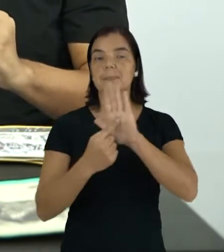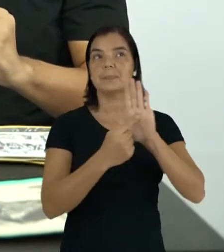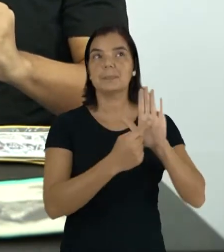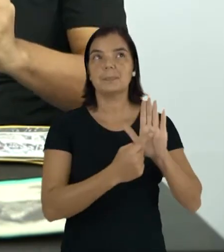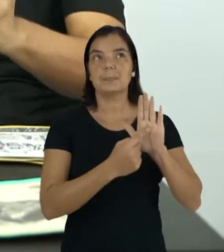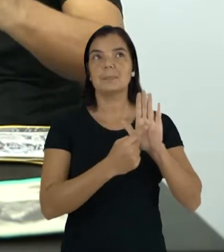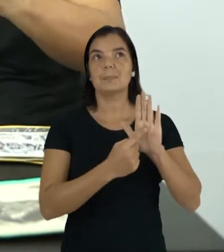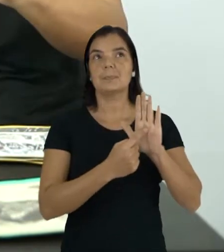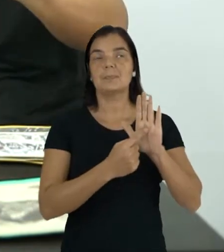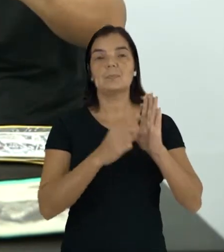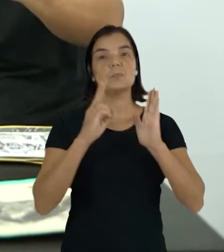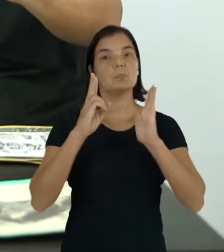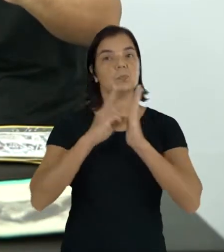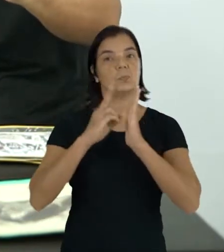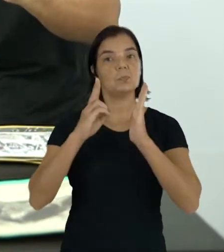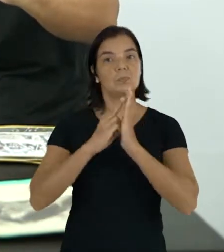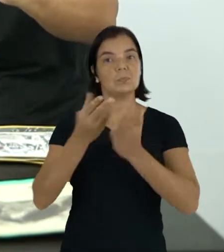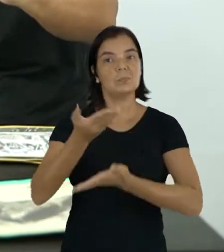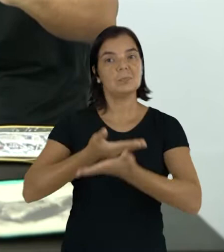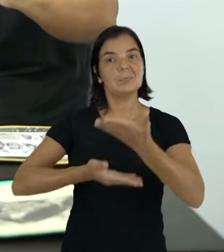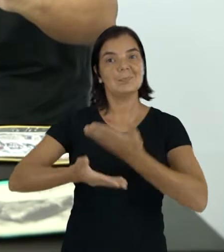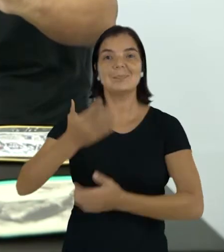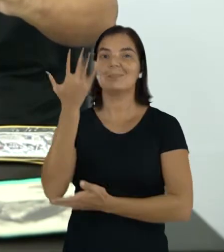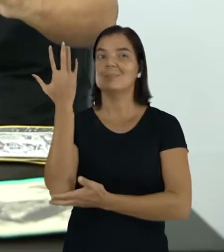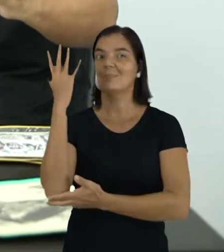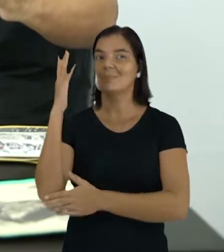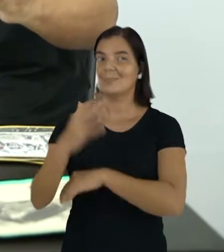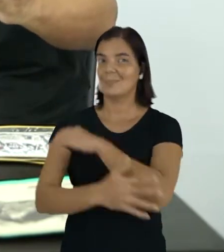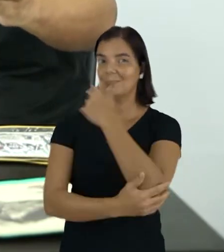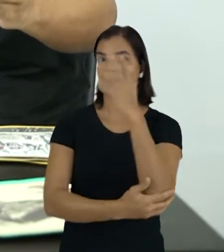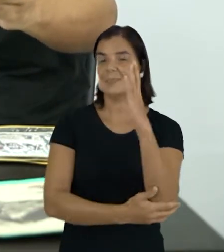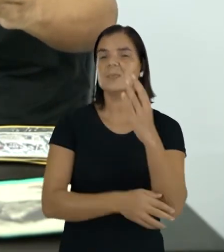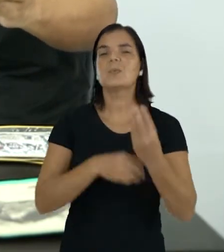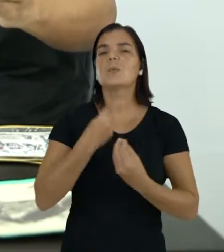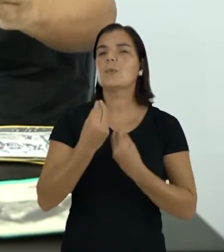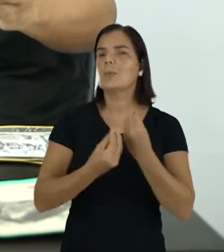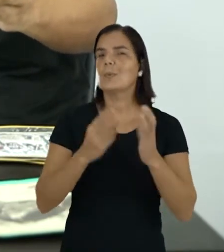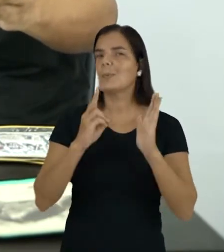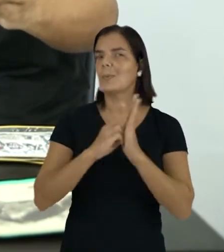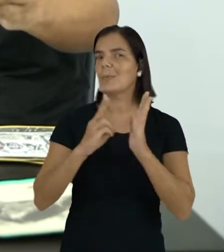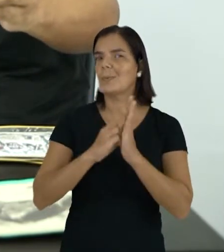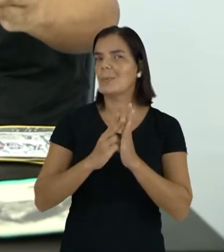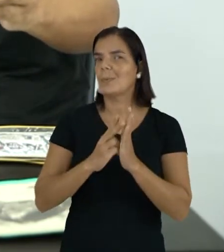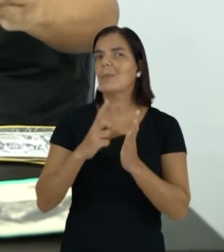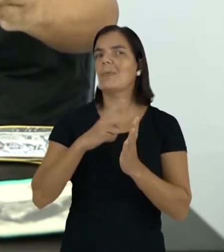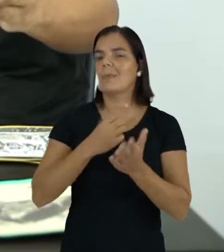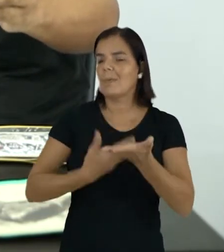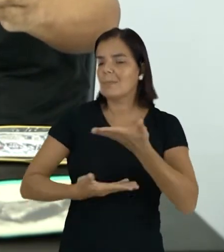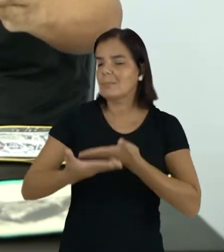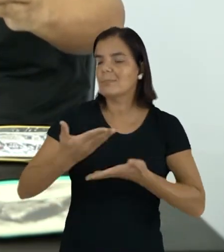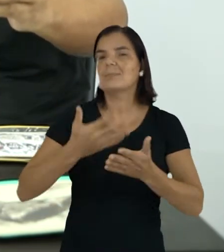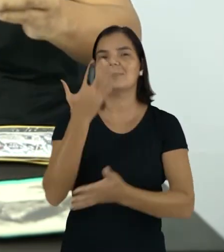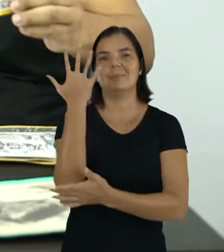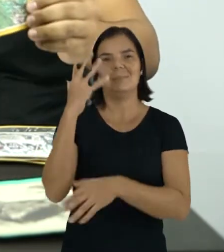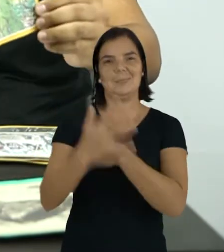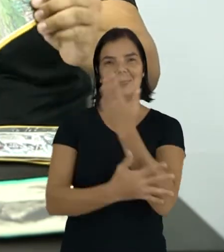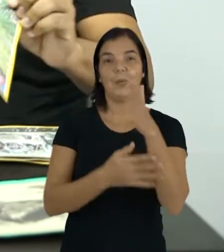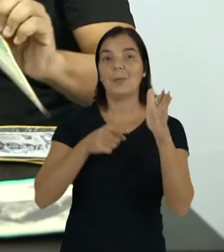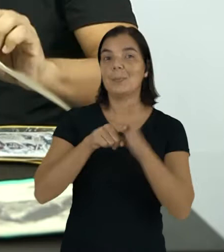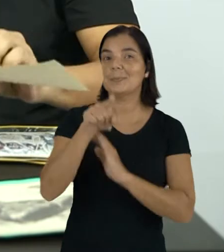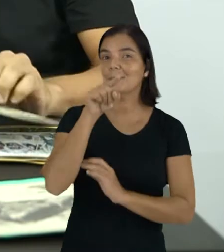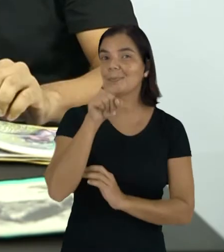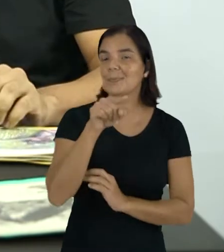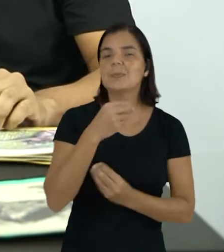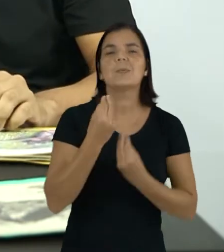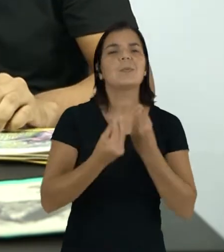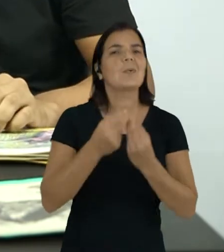vocês, é o índio e sua relação com a natureza. De que maneira o índio se relaciona com a natureza? E aí eu pergunto a você,